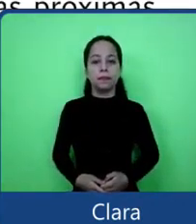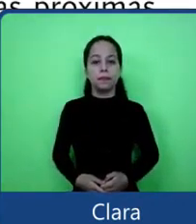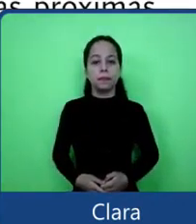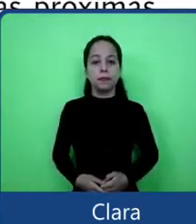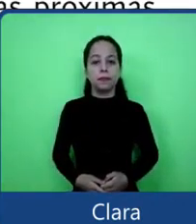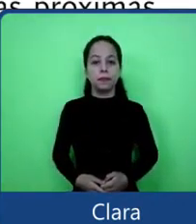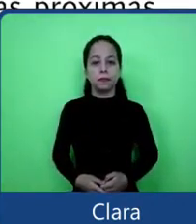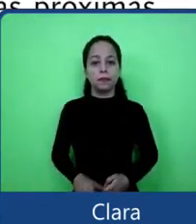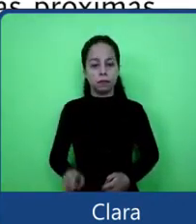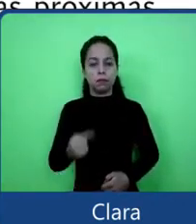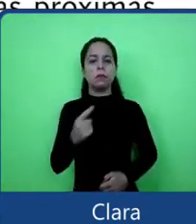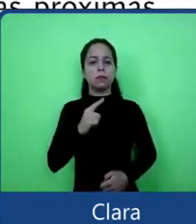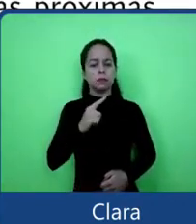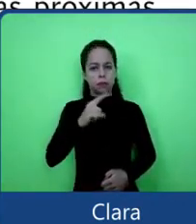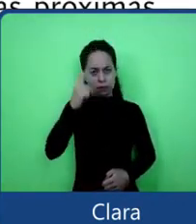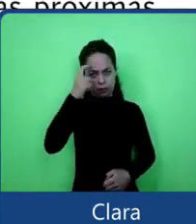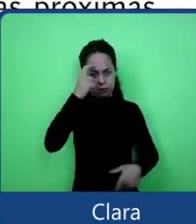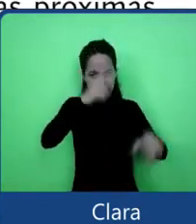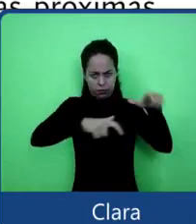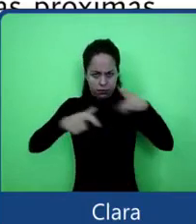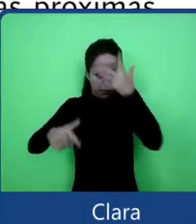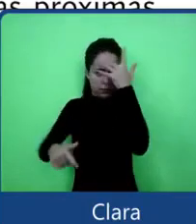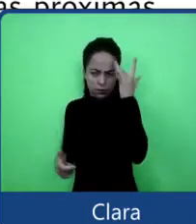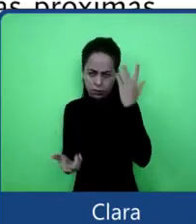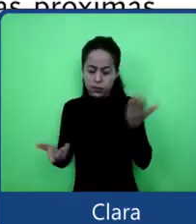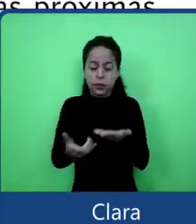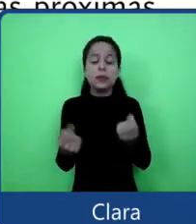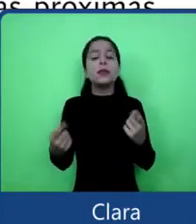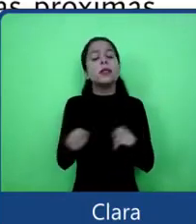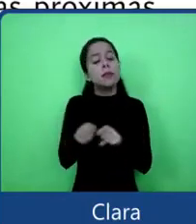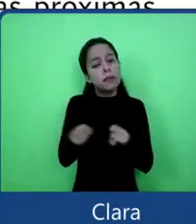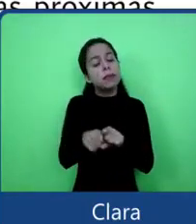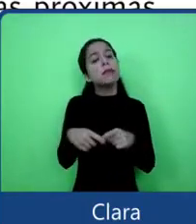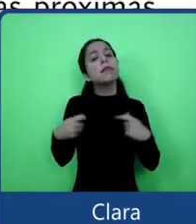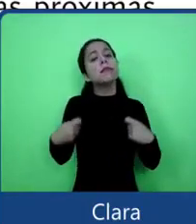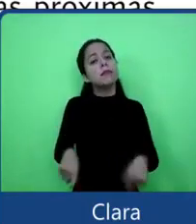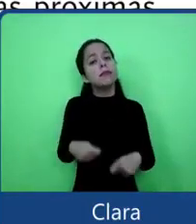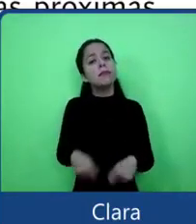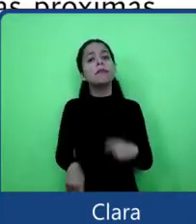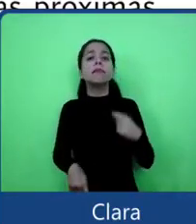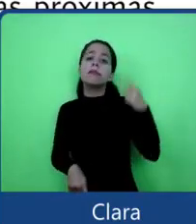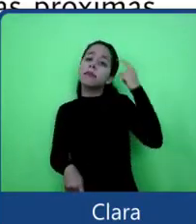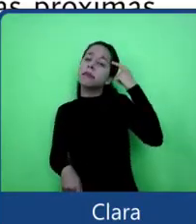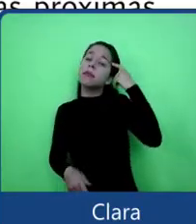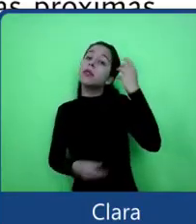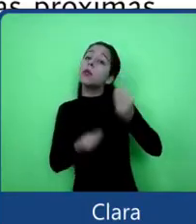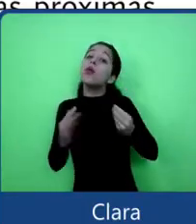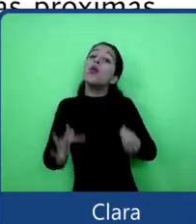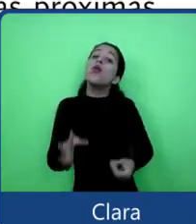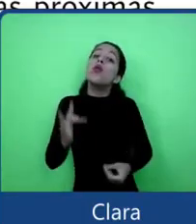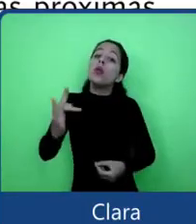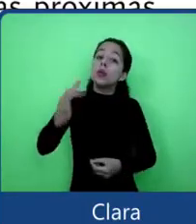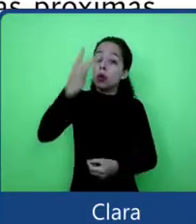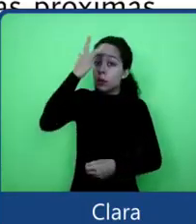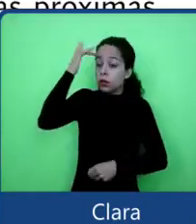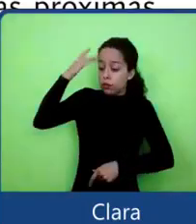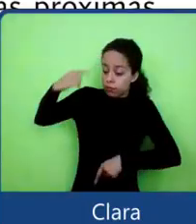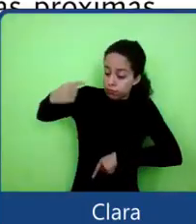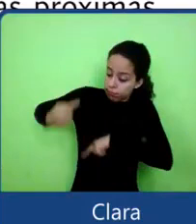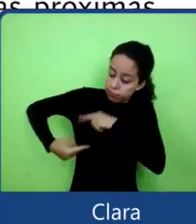populações atuais, a gente também precisa pensar nas populações, nas gerações vindouras, né, ter